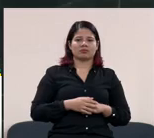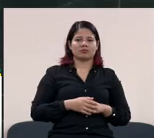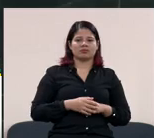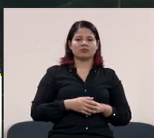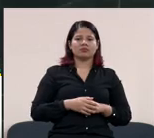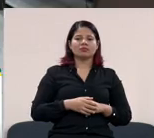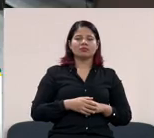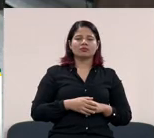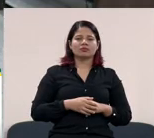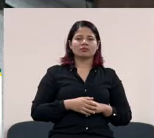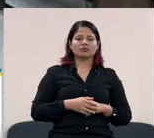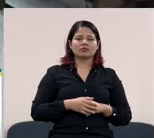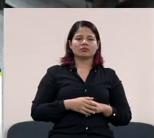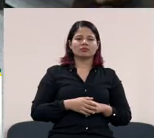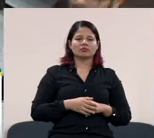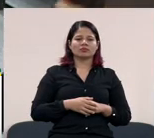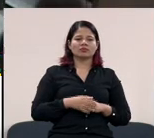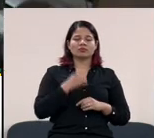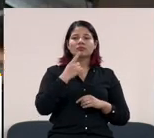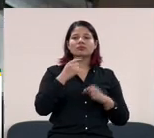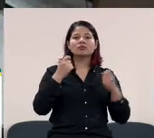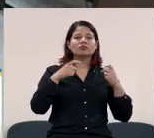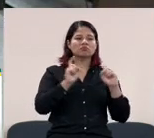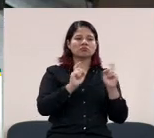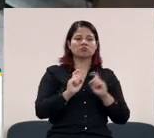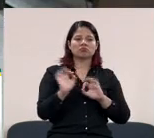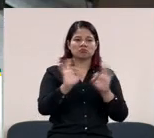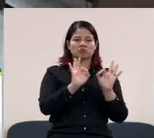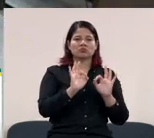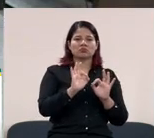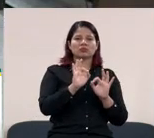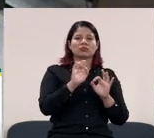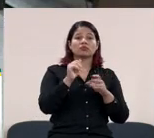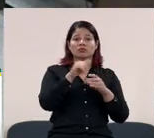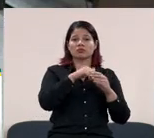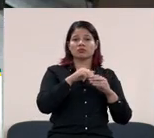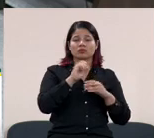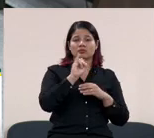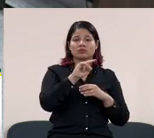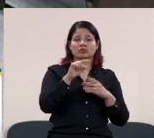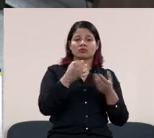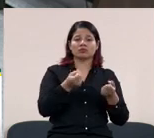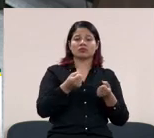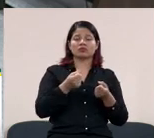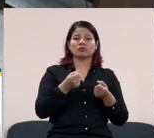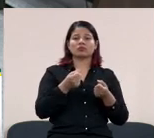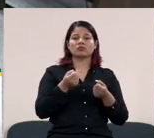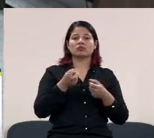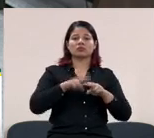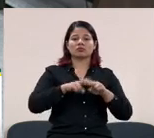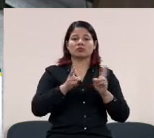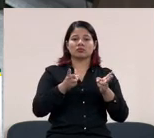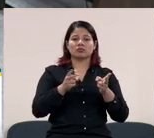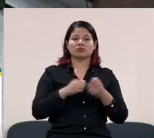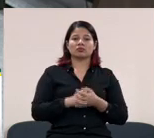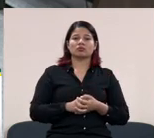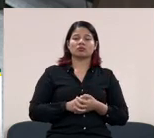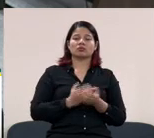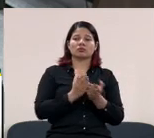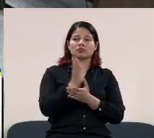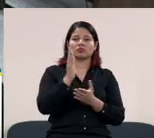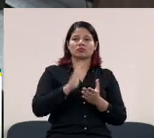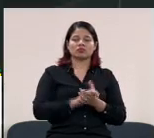Está em discussão. Não havendo quem queira discutir, está em votação. Os deputados estiverem de acordo, permaneçam como